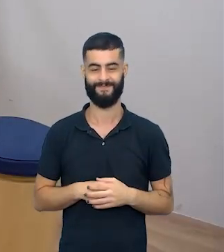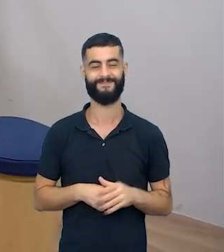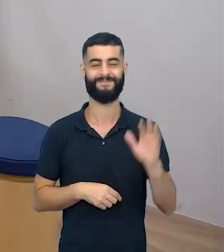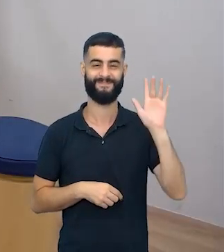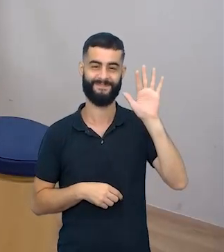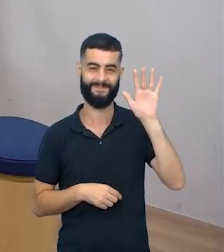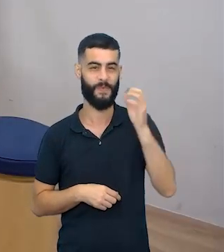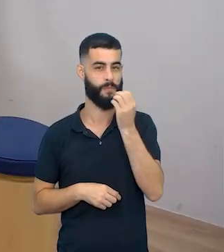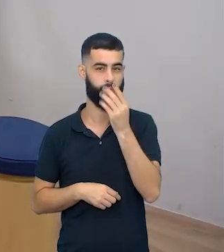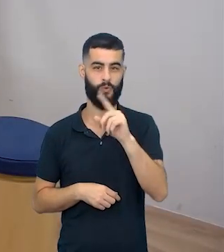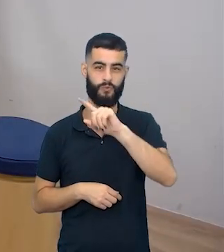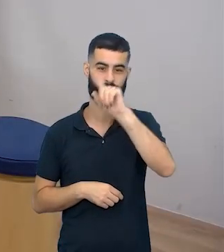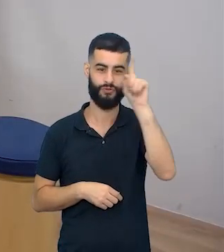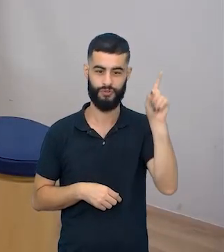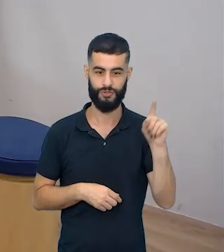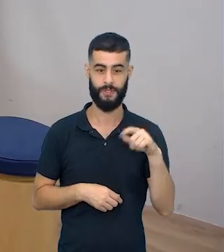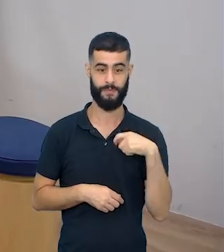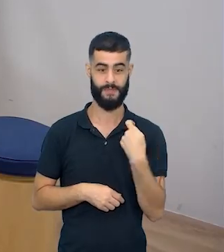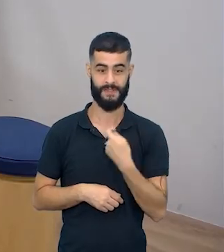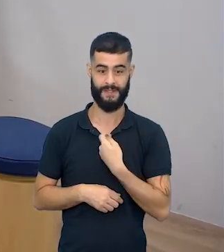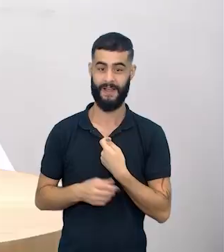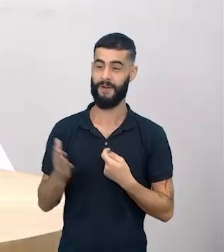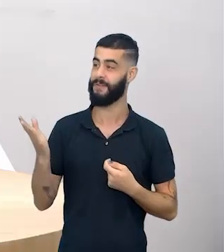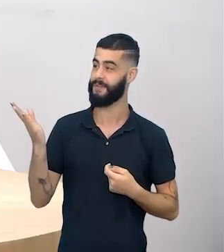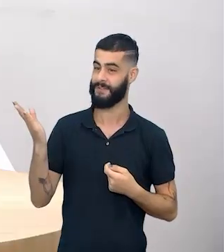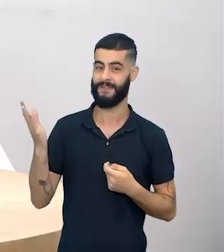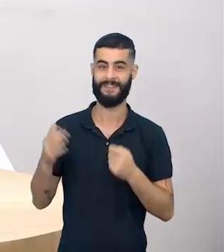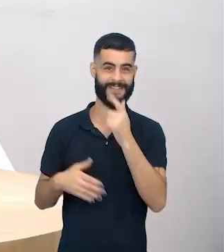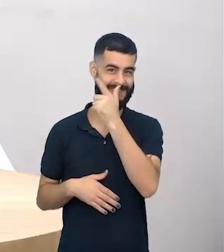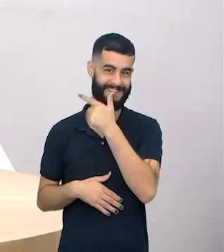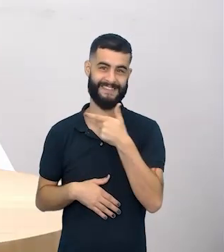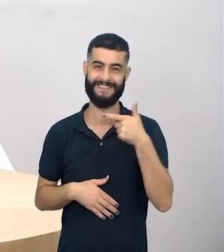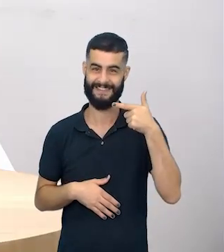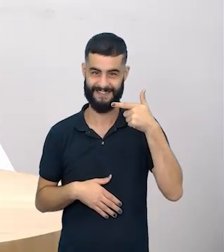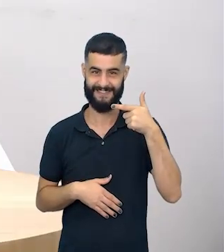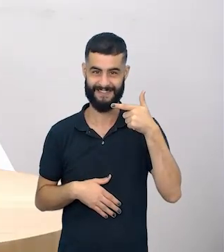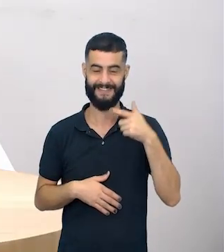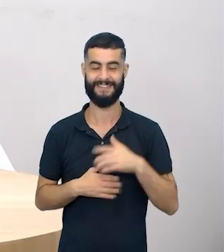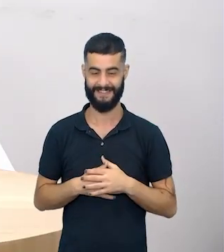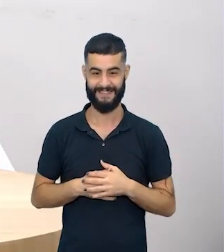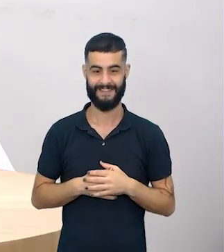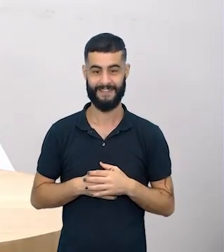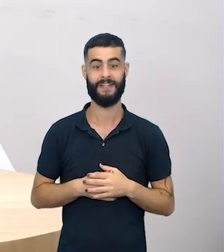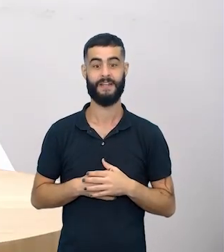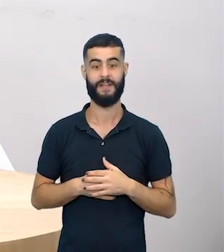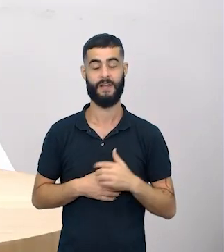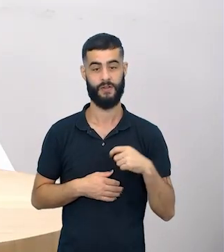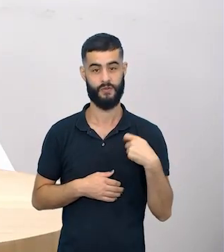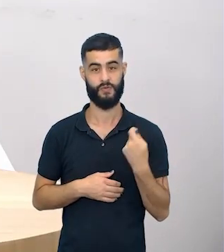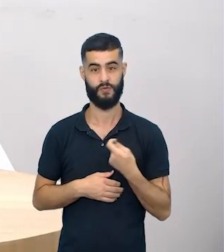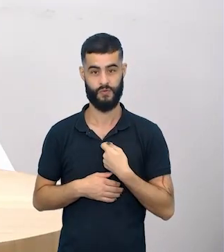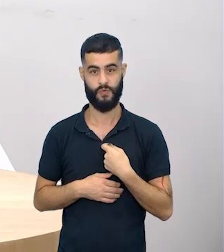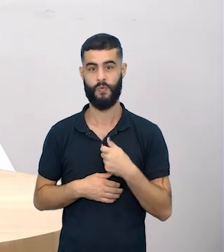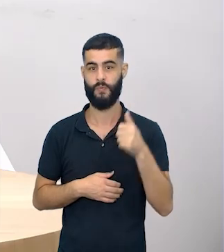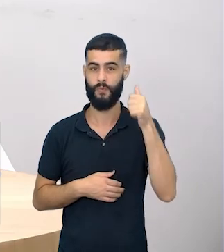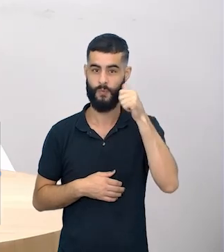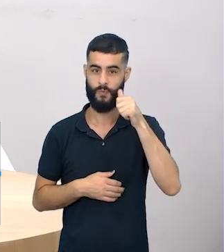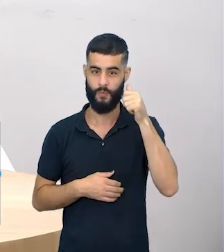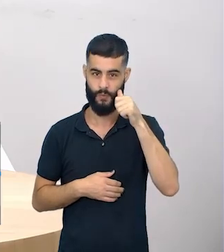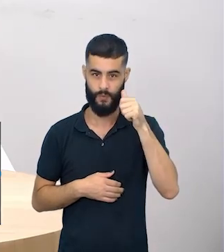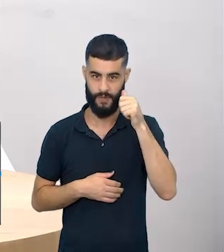nome é Sumaia, este é o meu sinal, é um S com sorriso. Sou uma mulher de pele